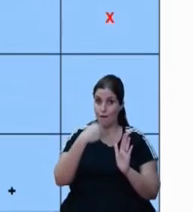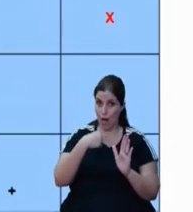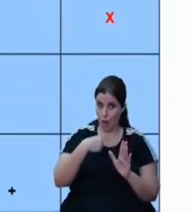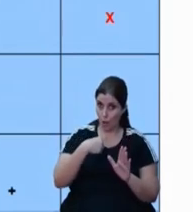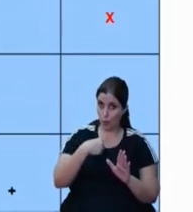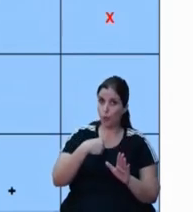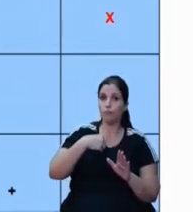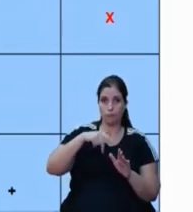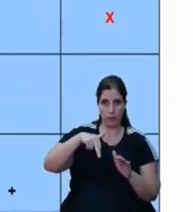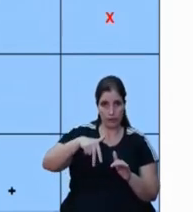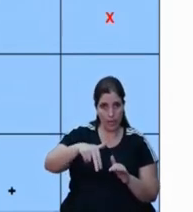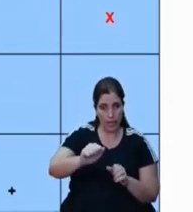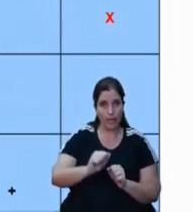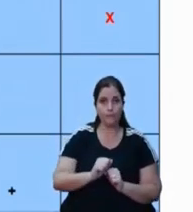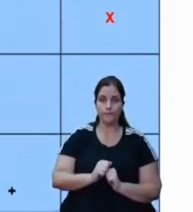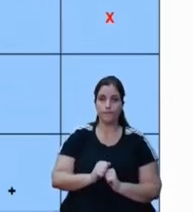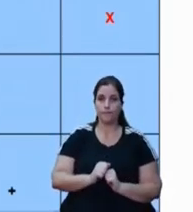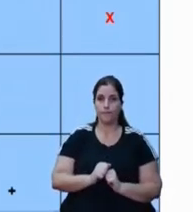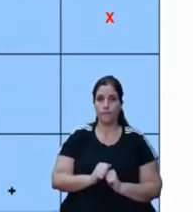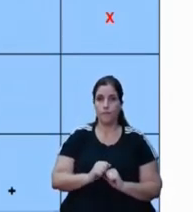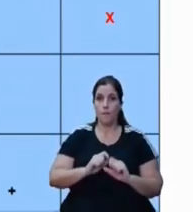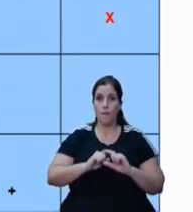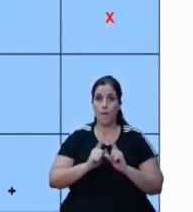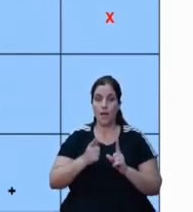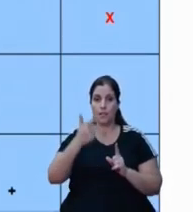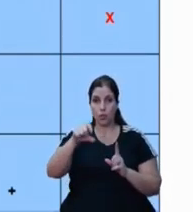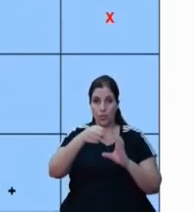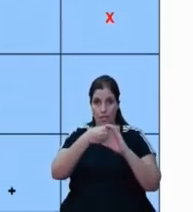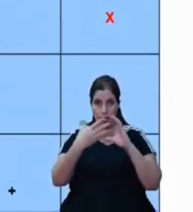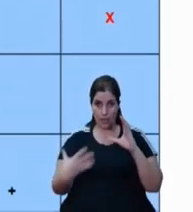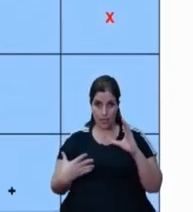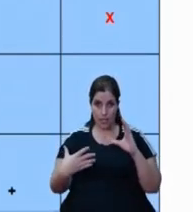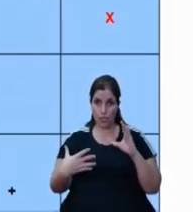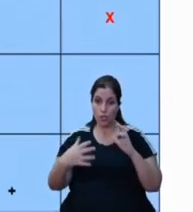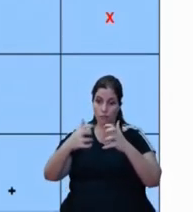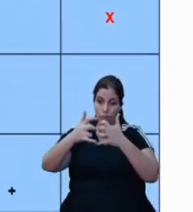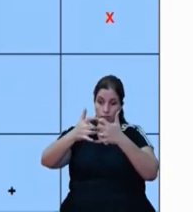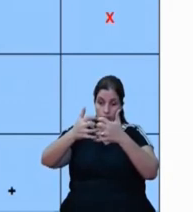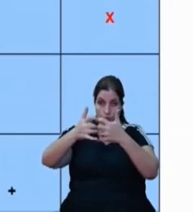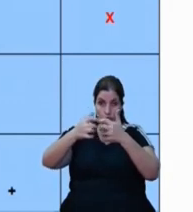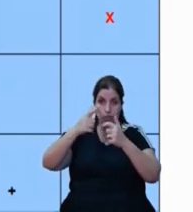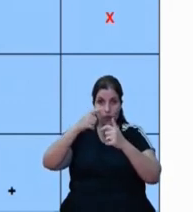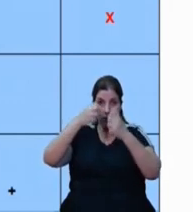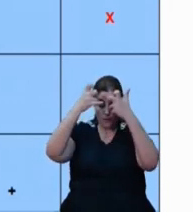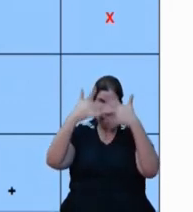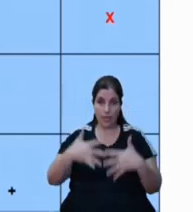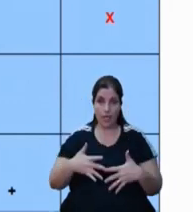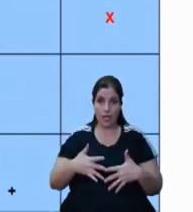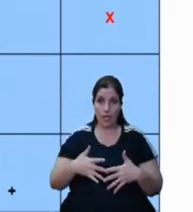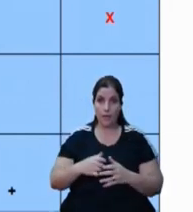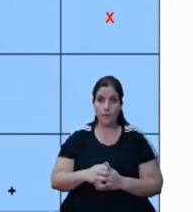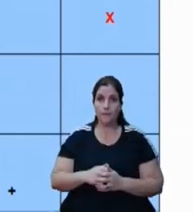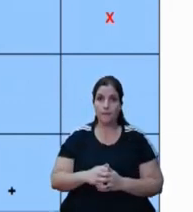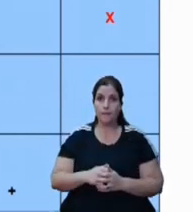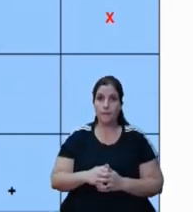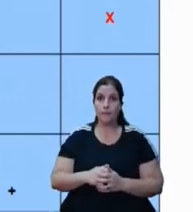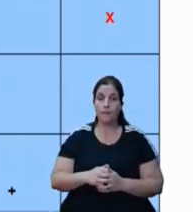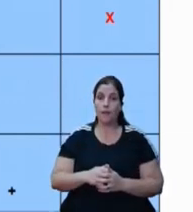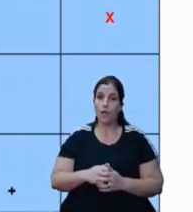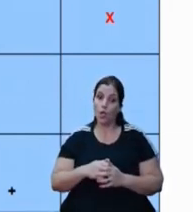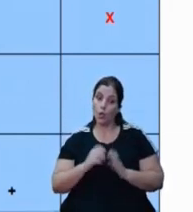nas pernas. No entanto, as outras características neurológicas adicionais que eu descrevi podem acompanhar a